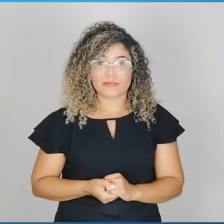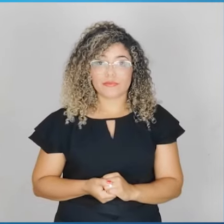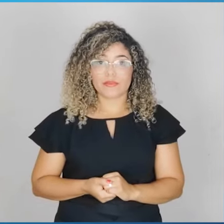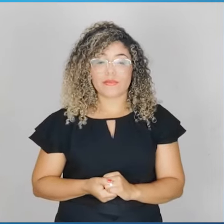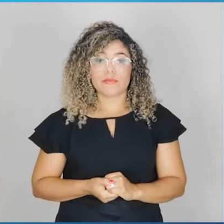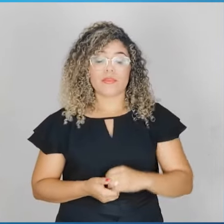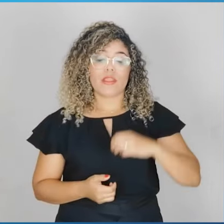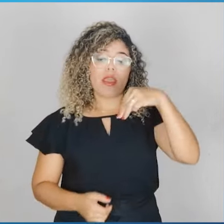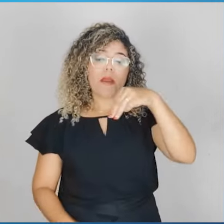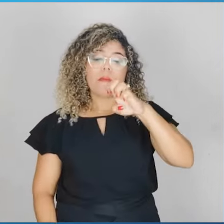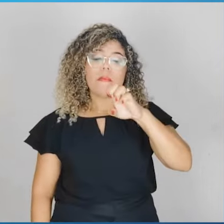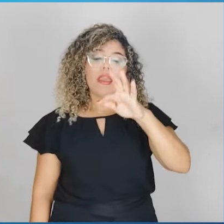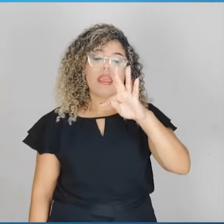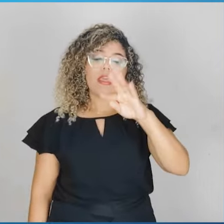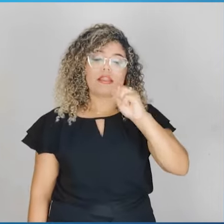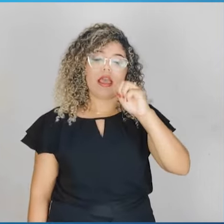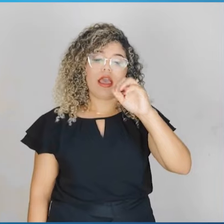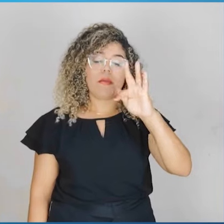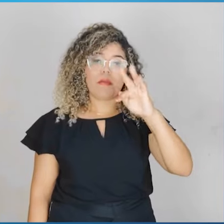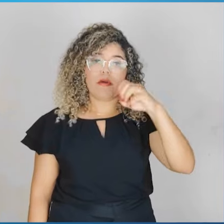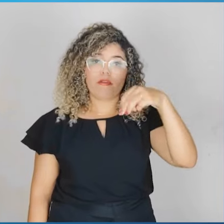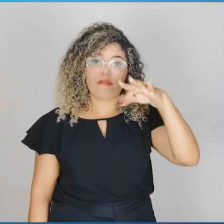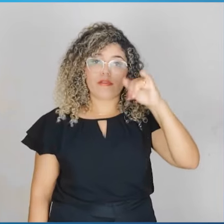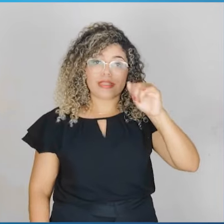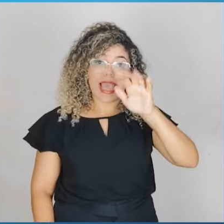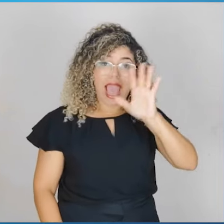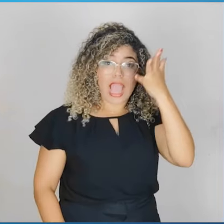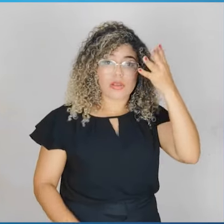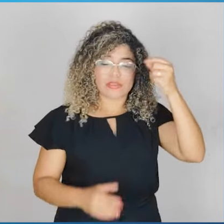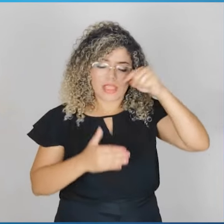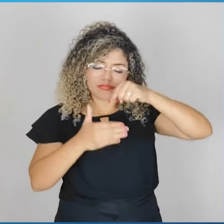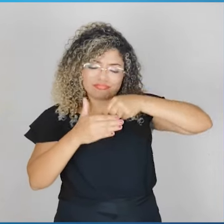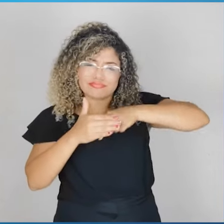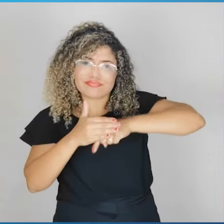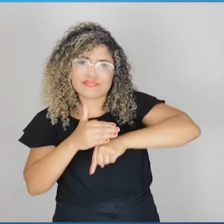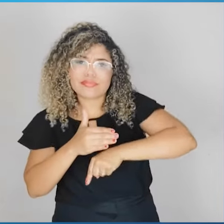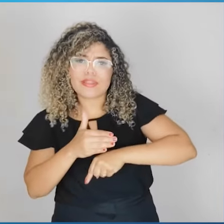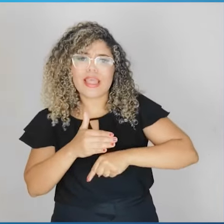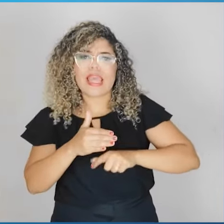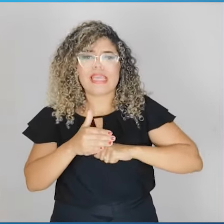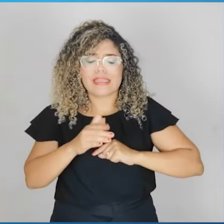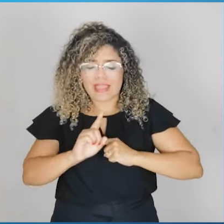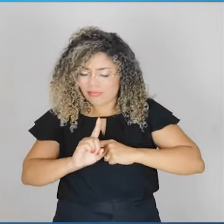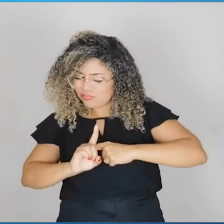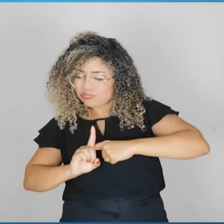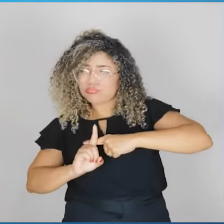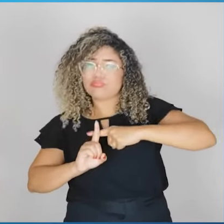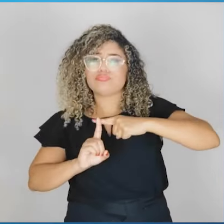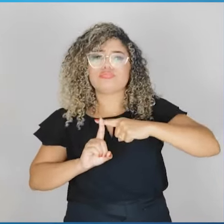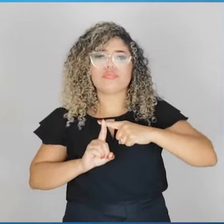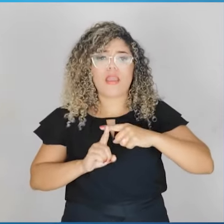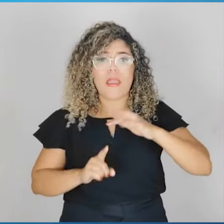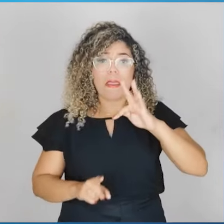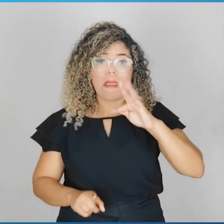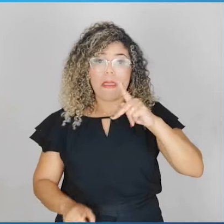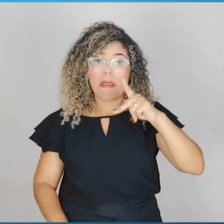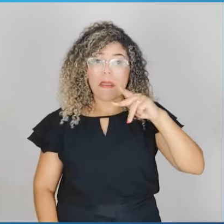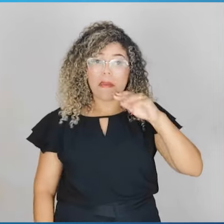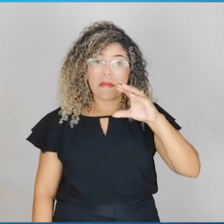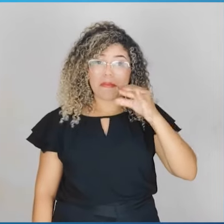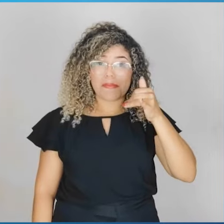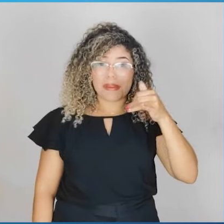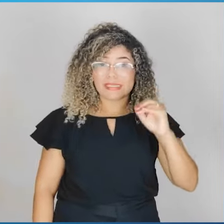metamorfismo só ocorre no interior da Terra, em zonas muito profundas que apresentam elevadas temperaturas e alta pressão interna.